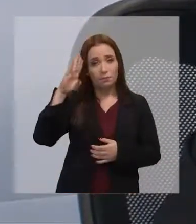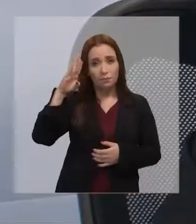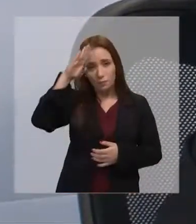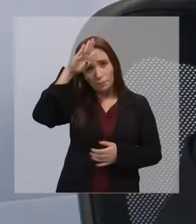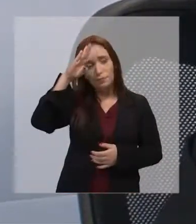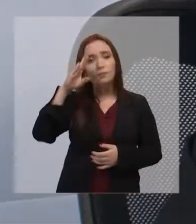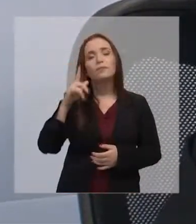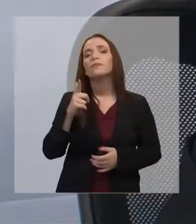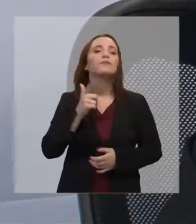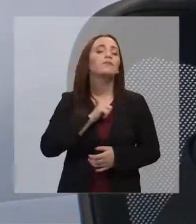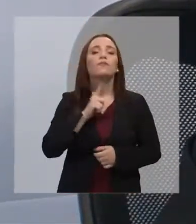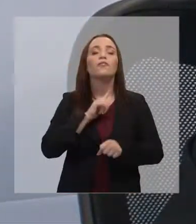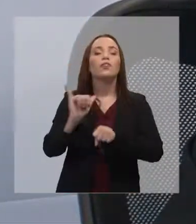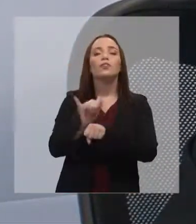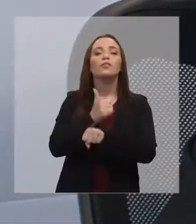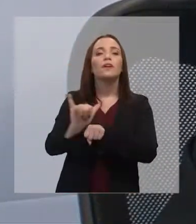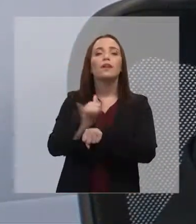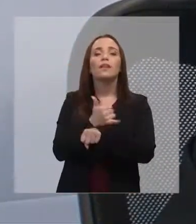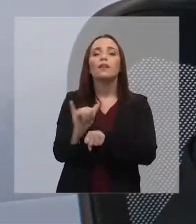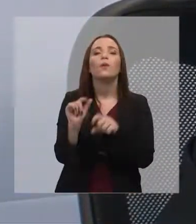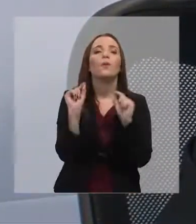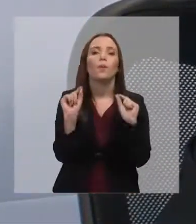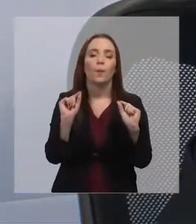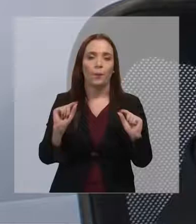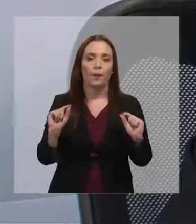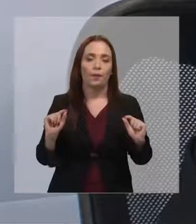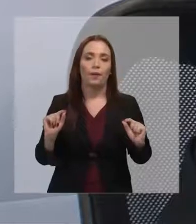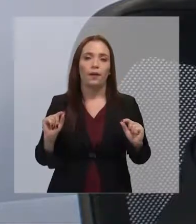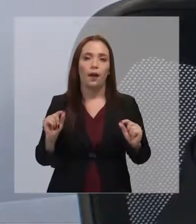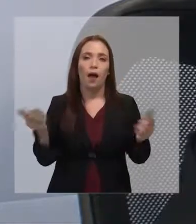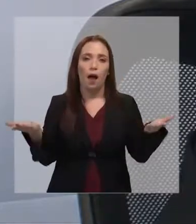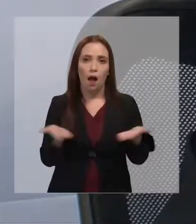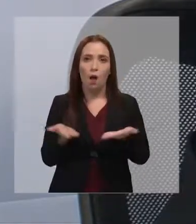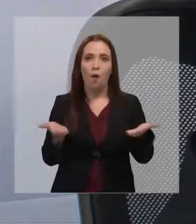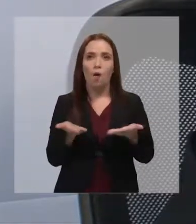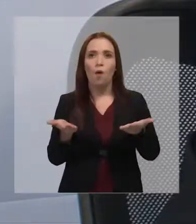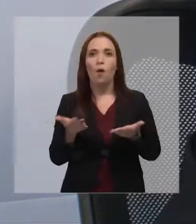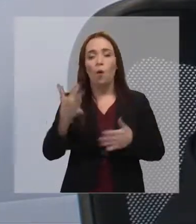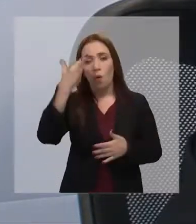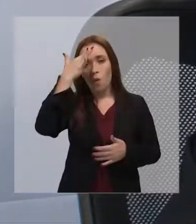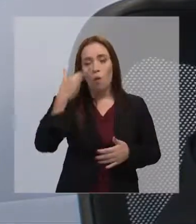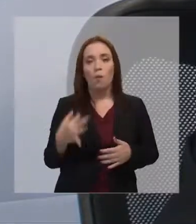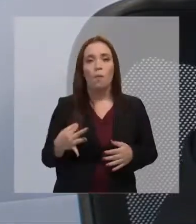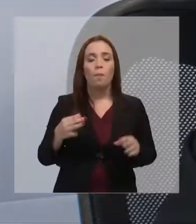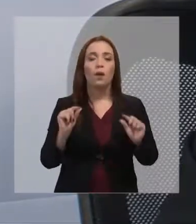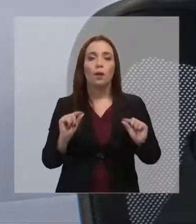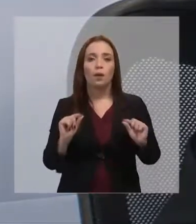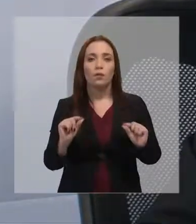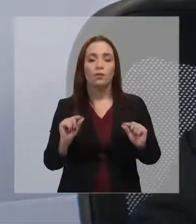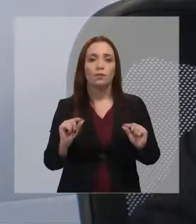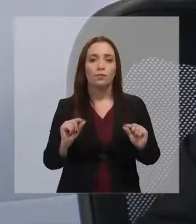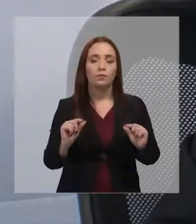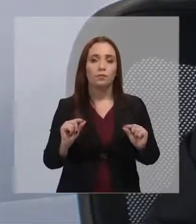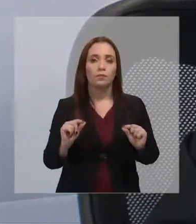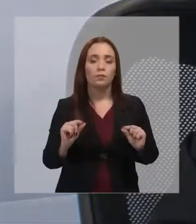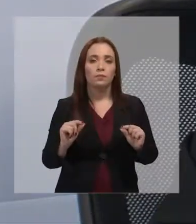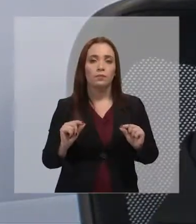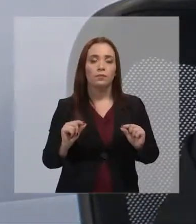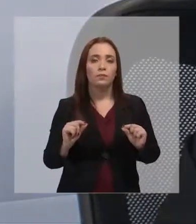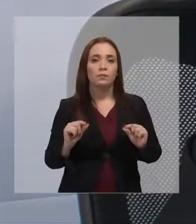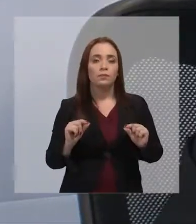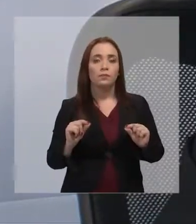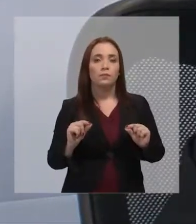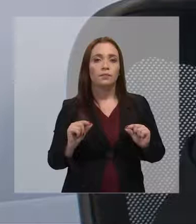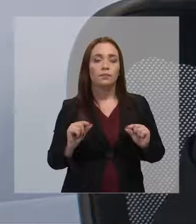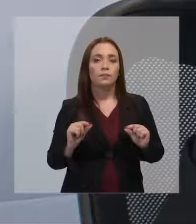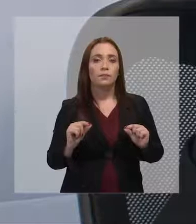não por ter essa estratégia, mas por chegar agora e compreender que ele está no jogo de cordas. Então, ele